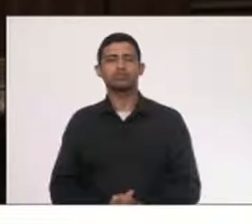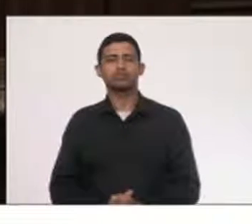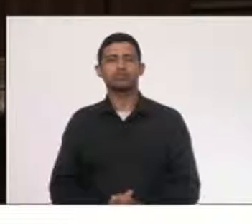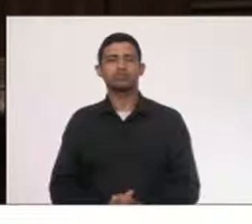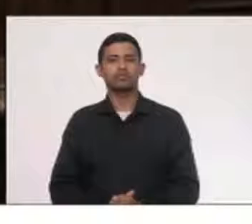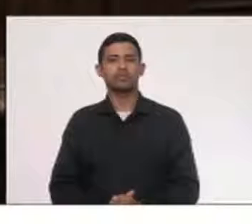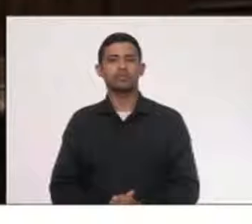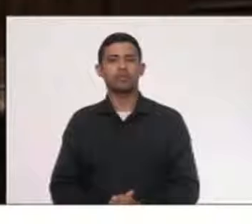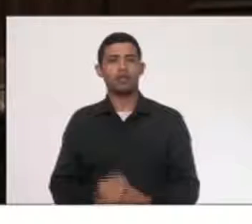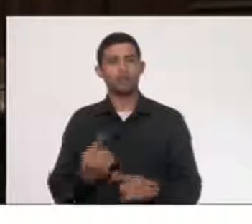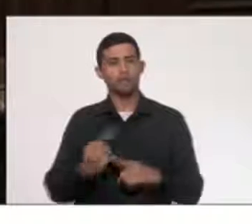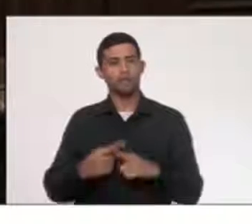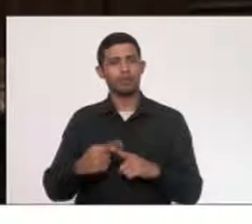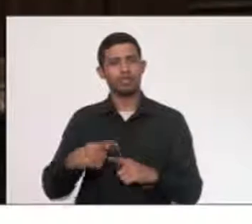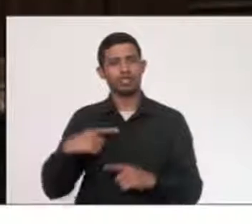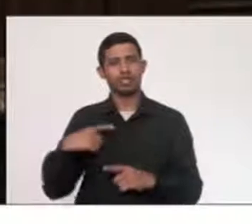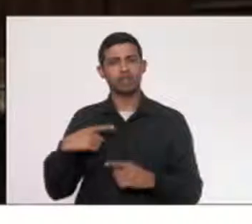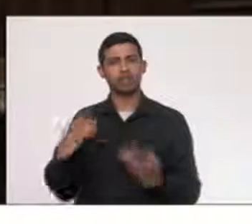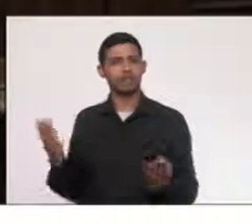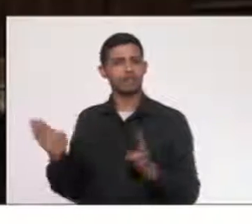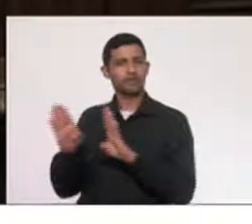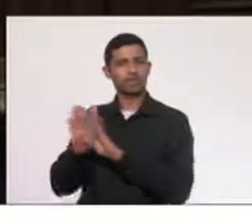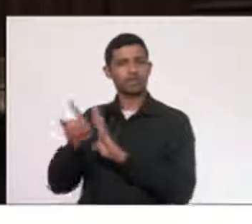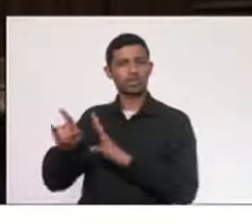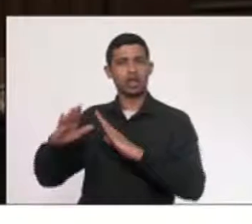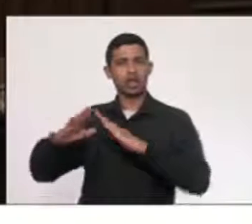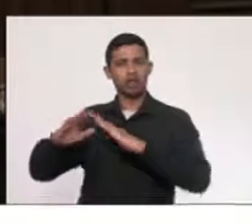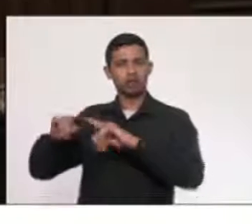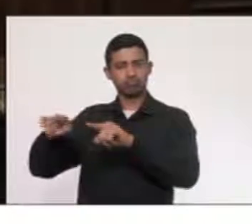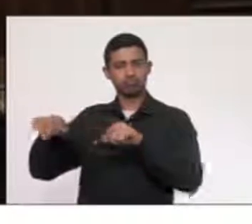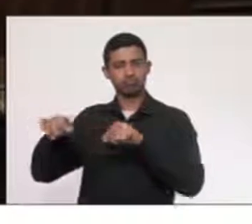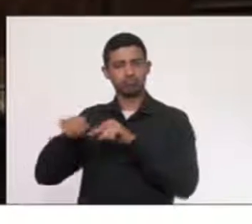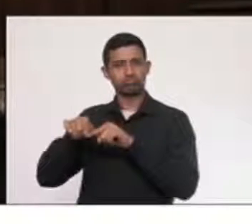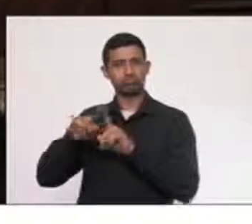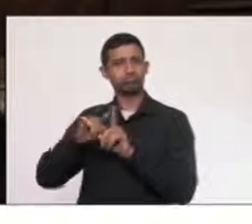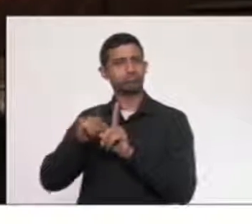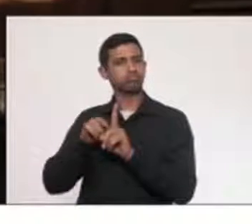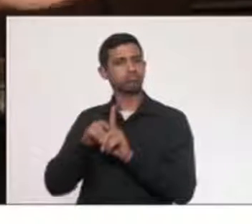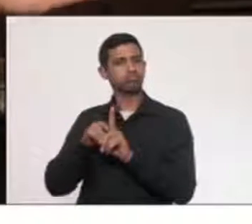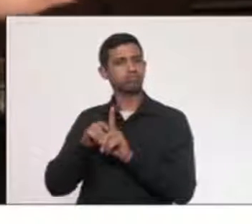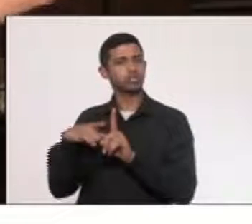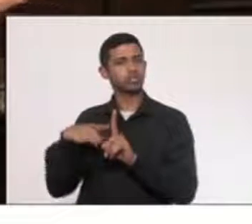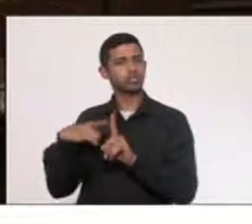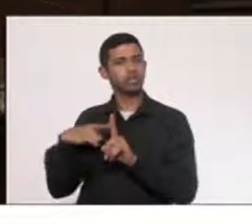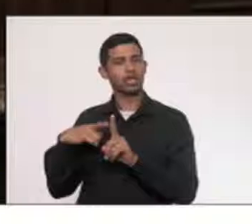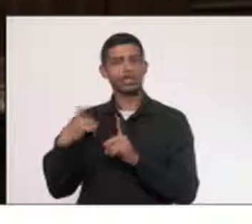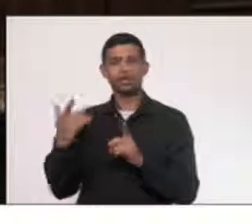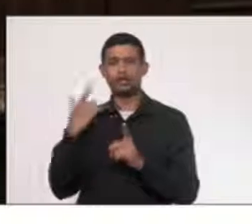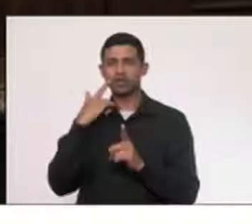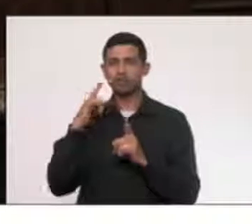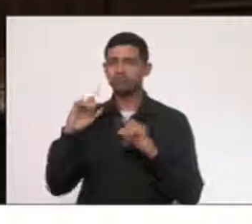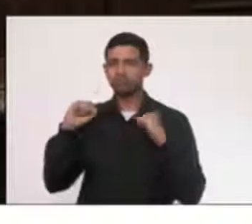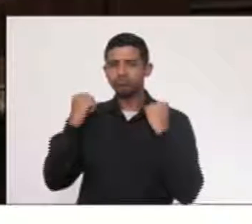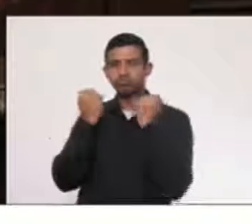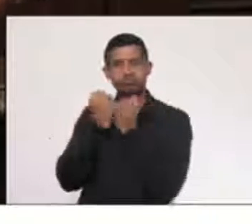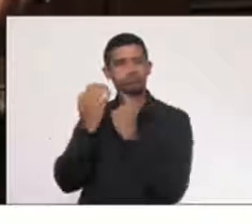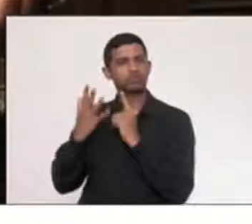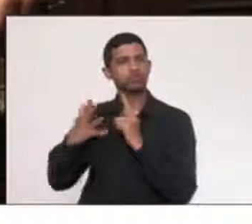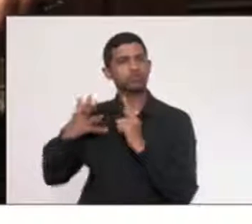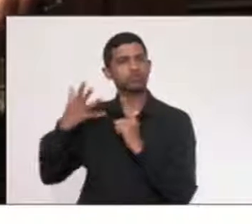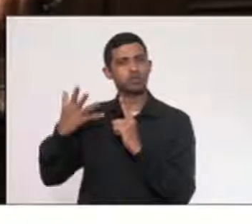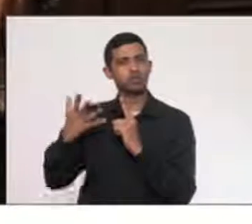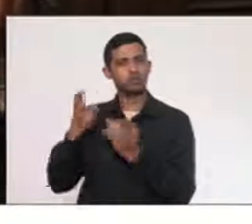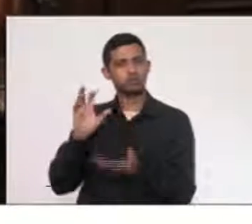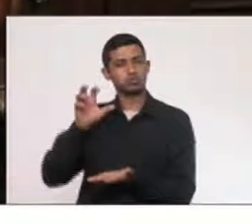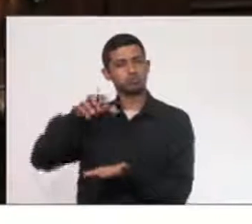porque temos fechamento de maternidades e seminários em grandes